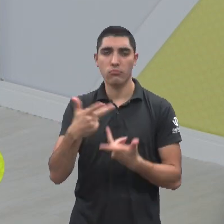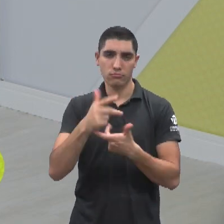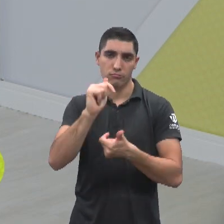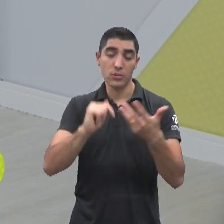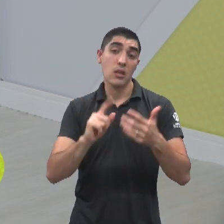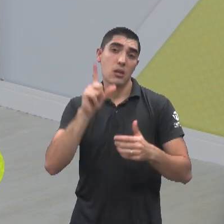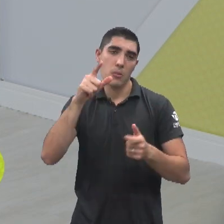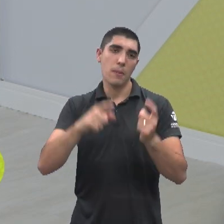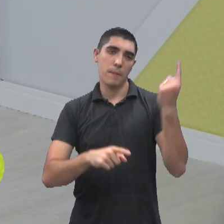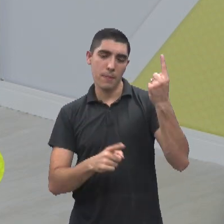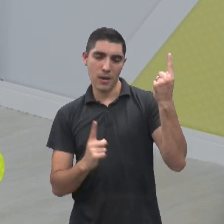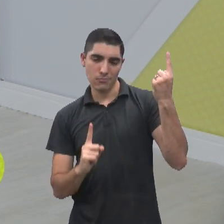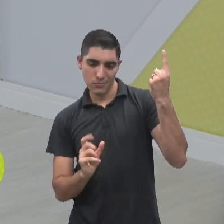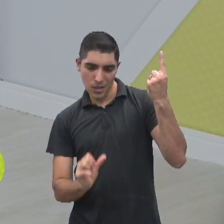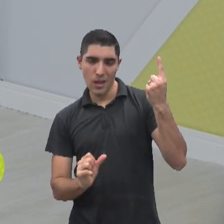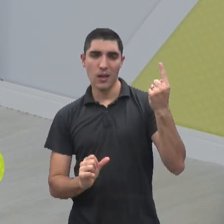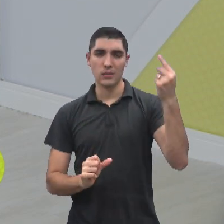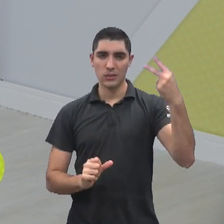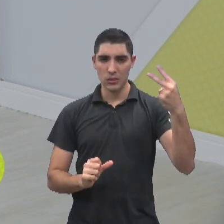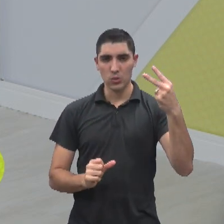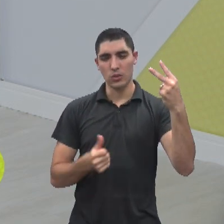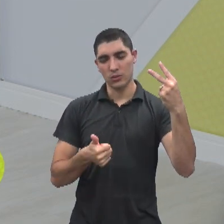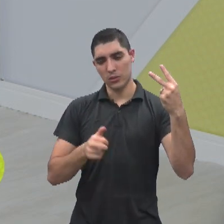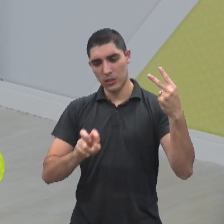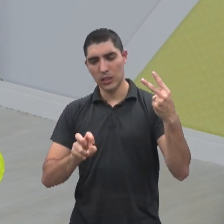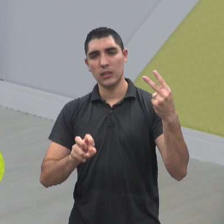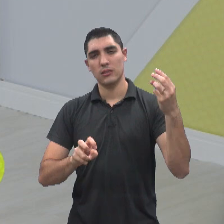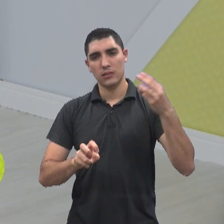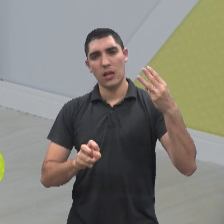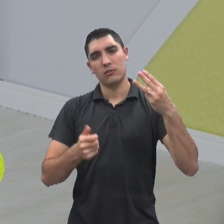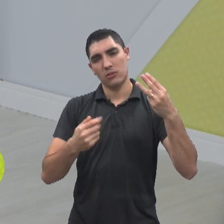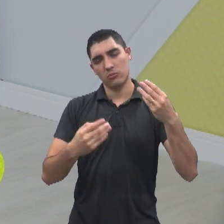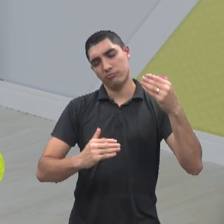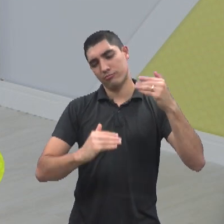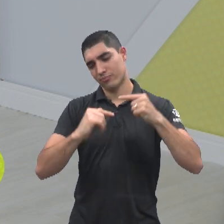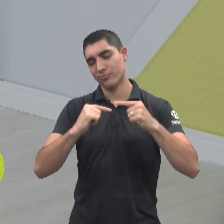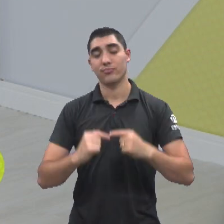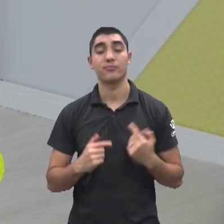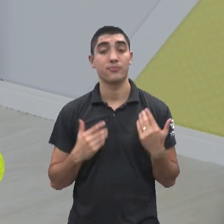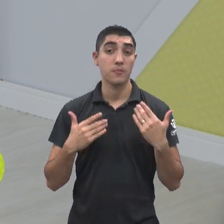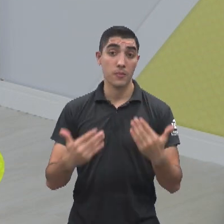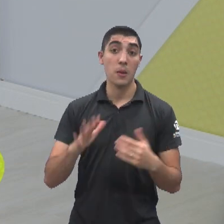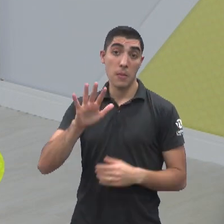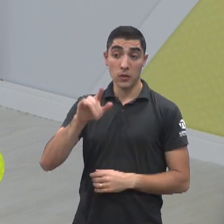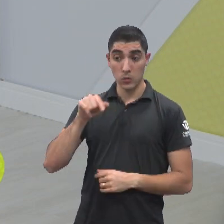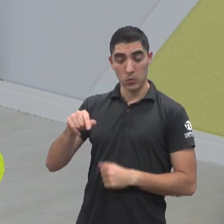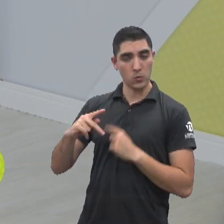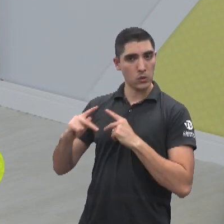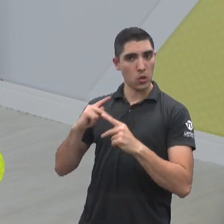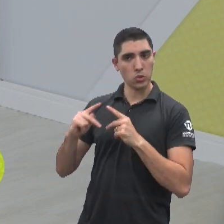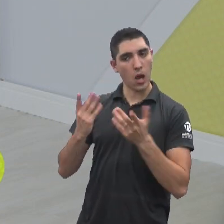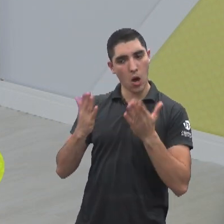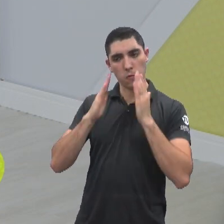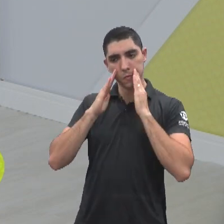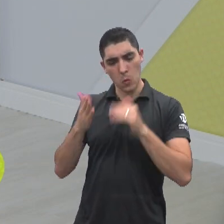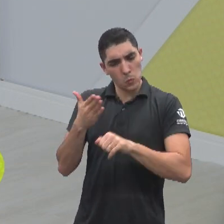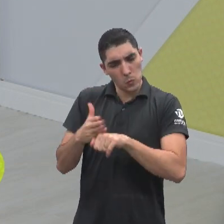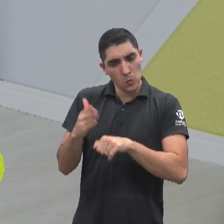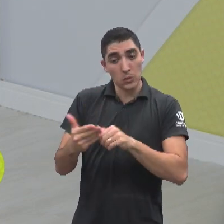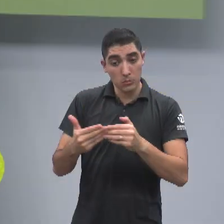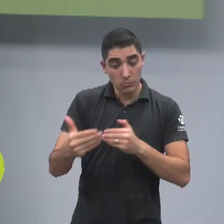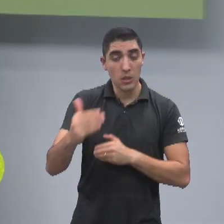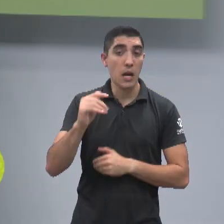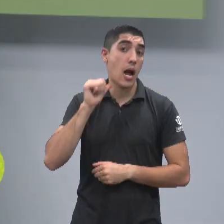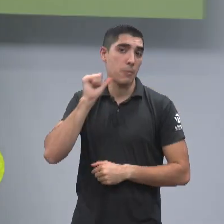o 16º, segundo contra o 15º e assim por diante. Mas enfim, São José está se preparando e tem estreia já no comecinho de abril,